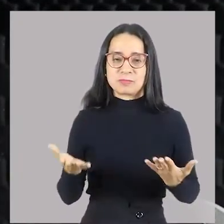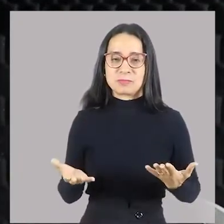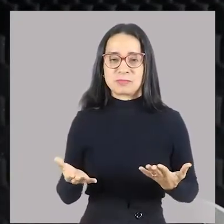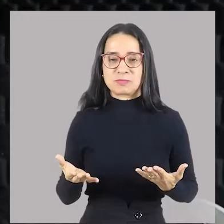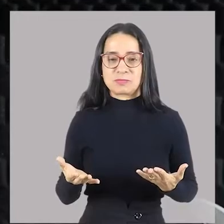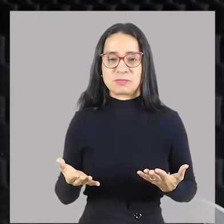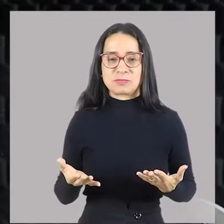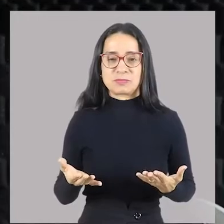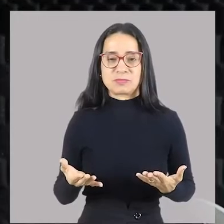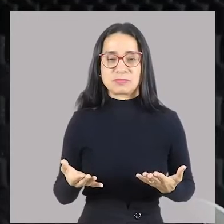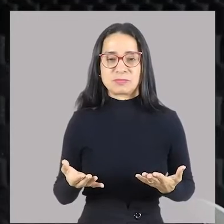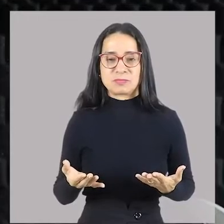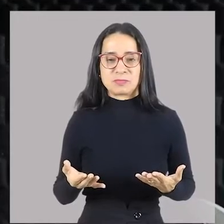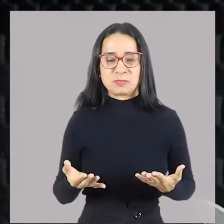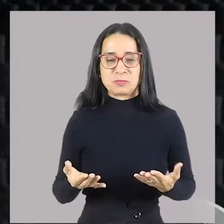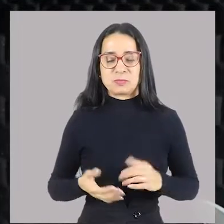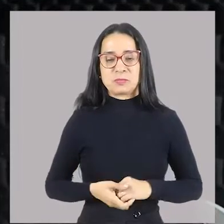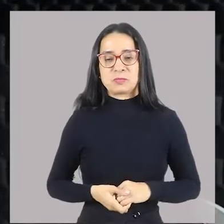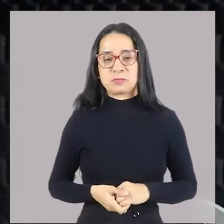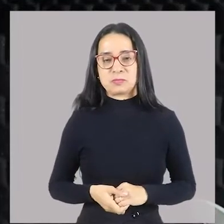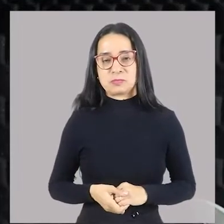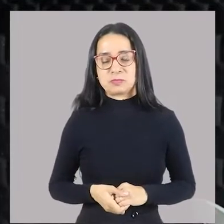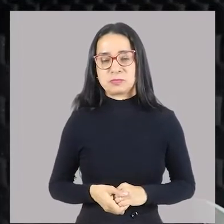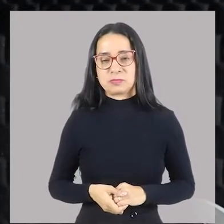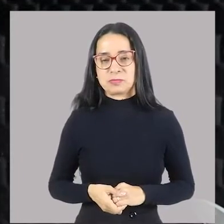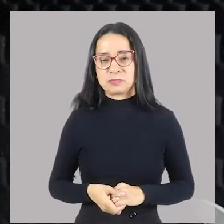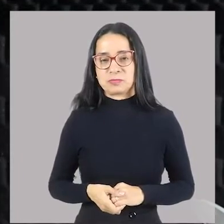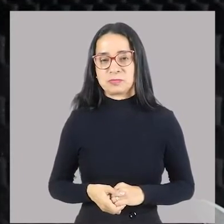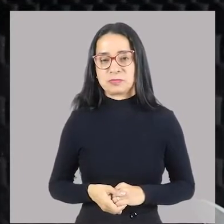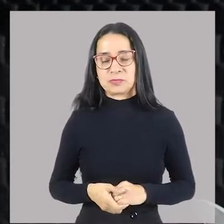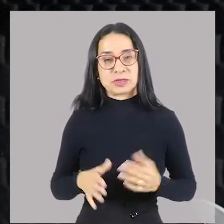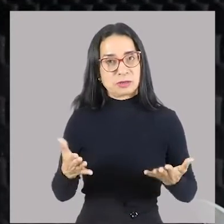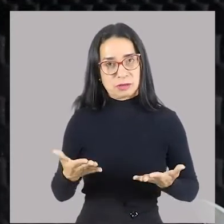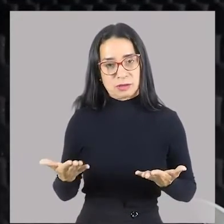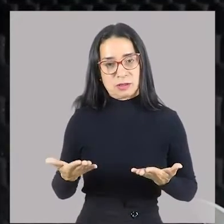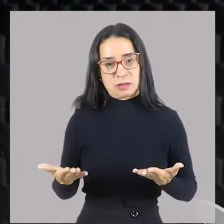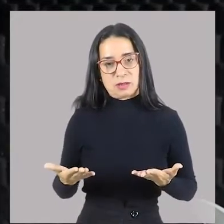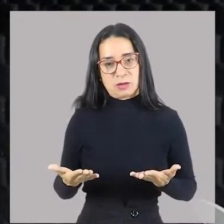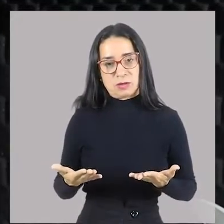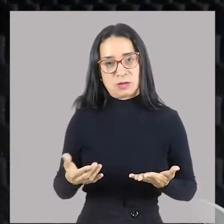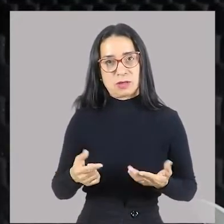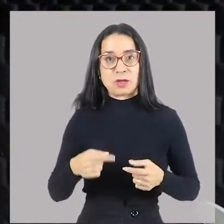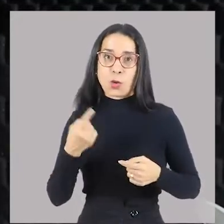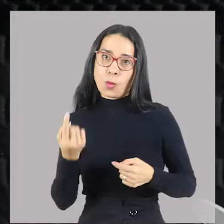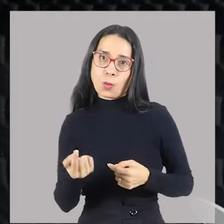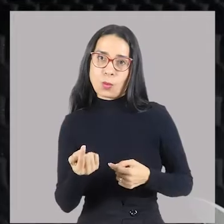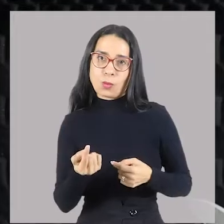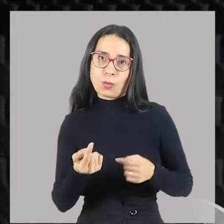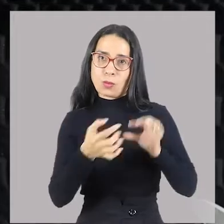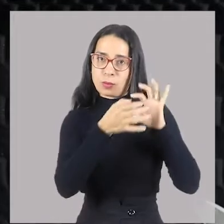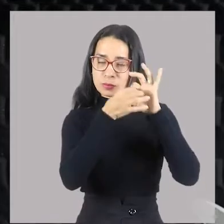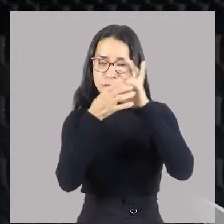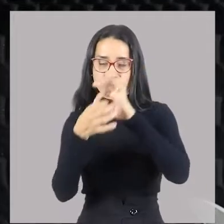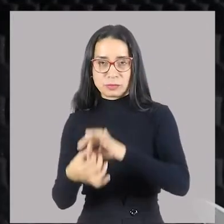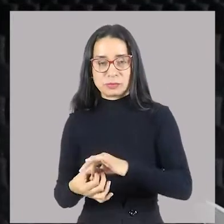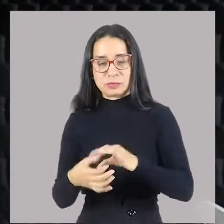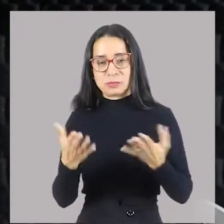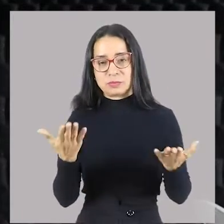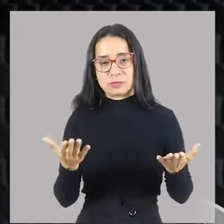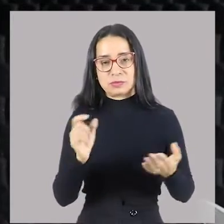que ainda é muito bom, certo? Que é muito sensacional, mas agora é em um outro campo. né, em